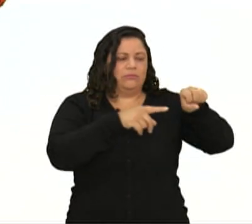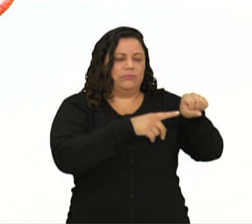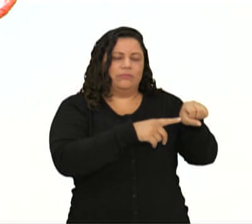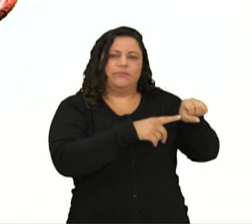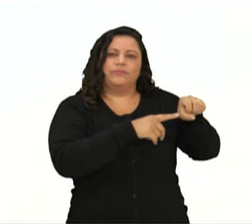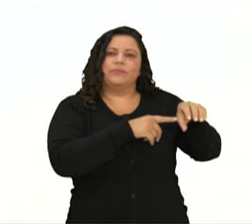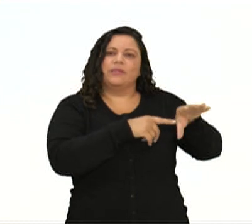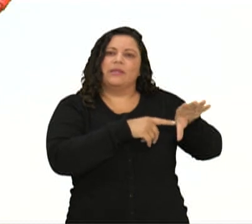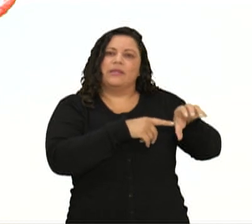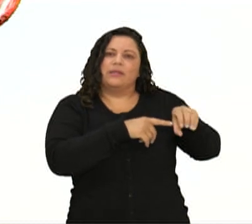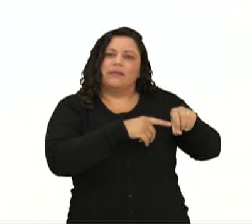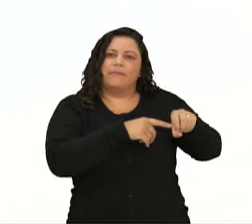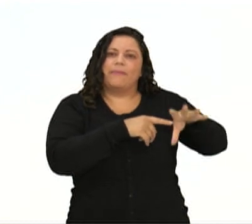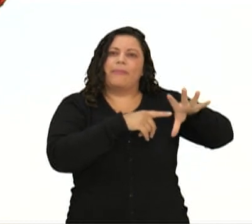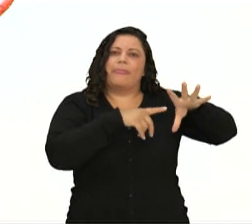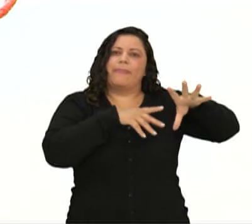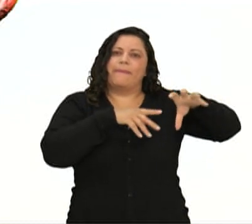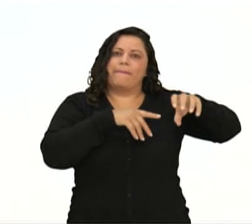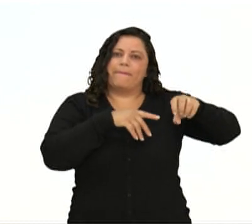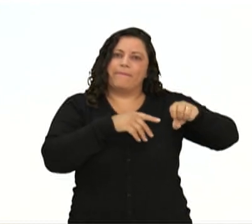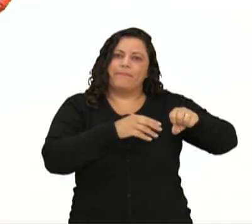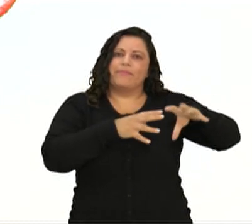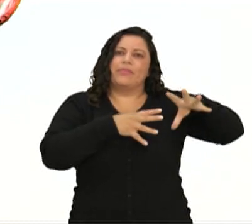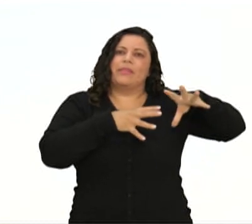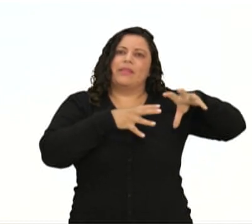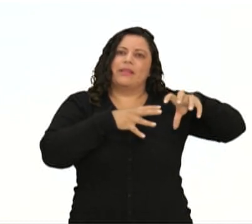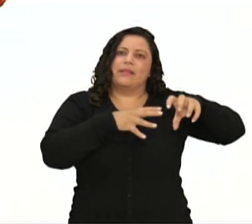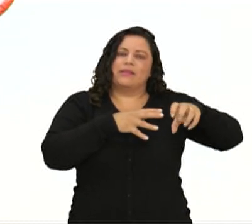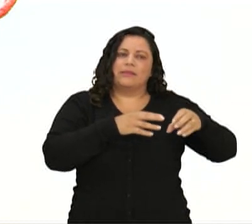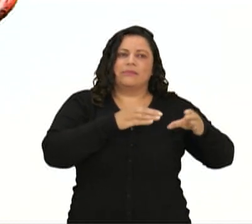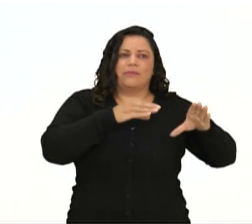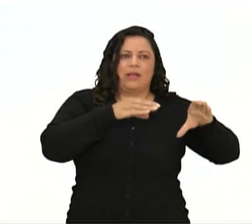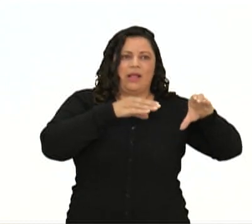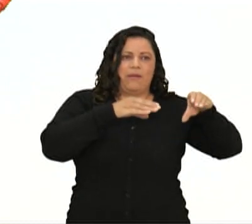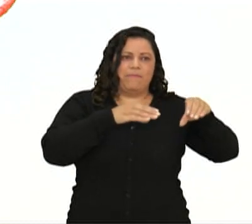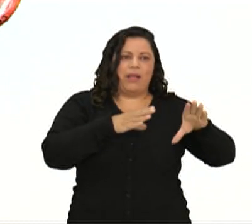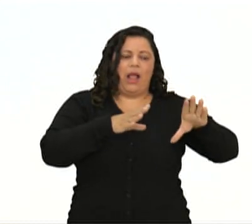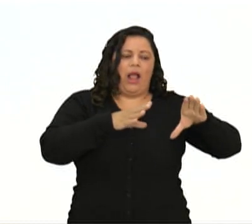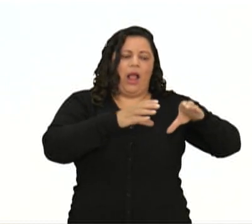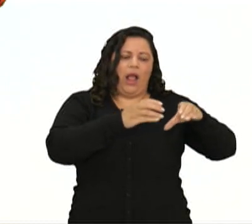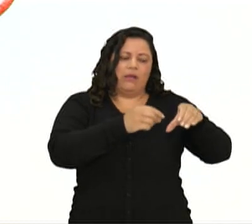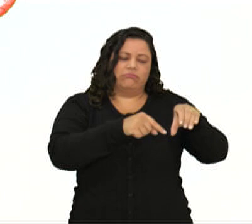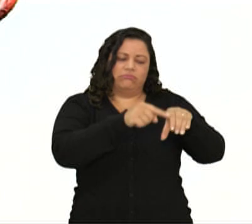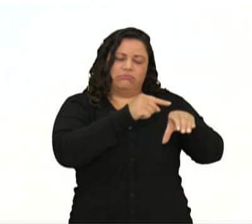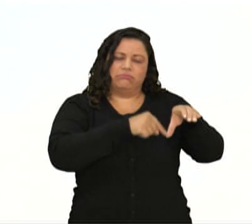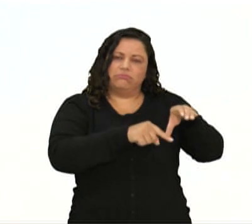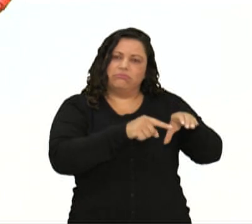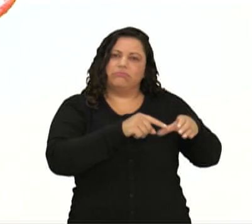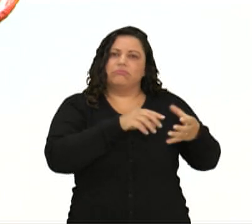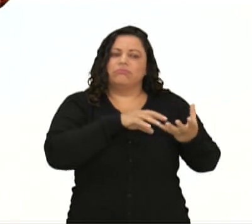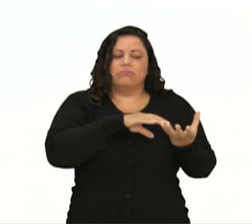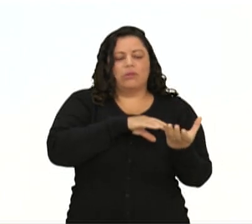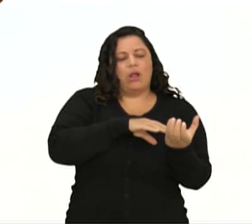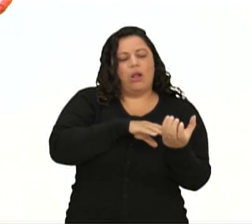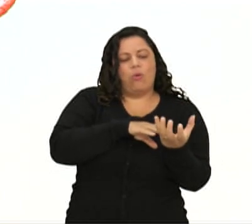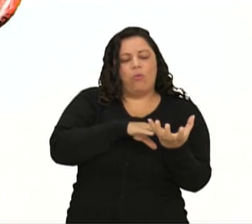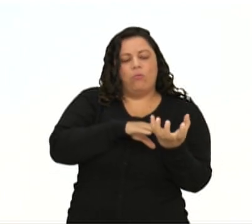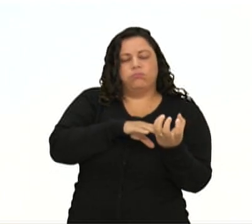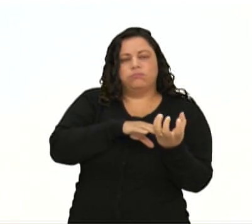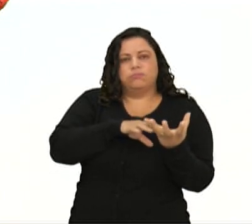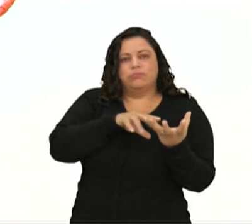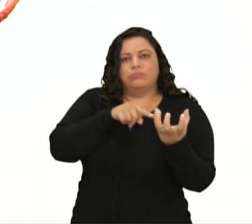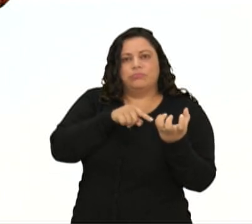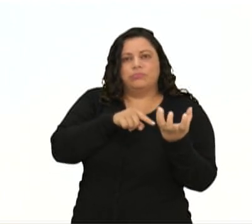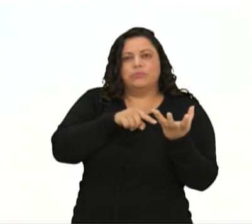relaxada e contraída, né? E dá pra gente ver essas válvulas abrindo e fechando também. A abertura e o